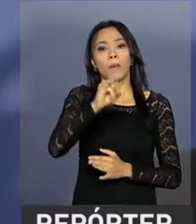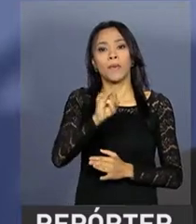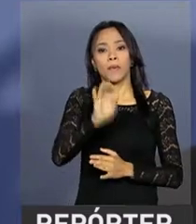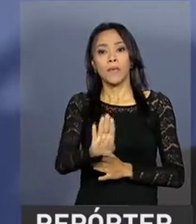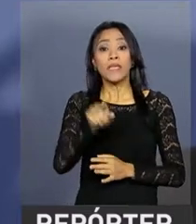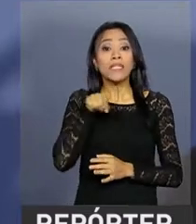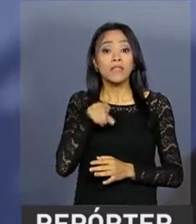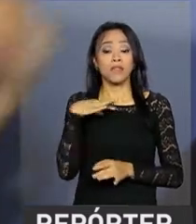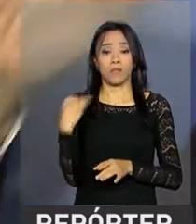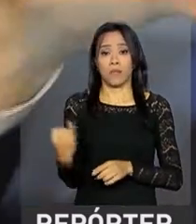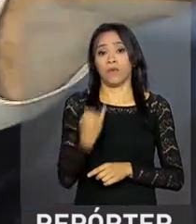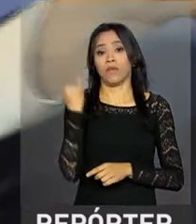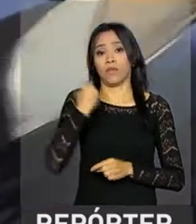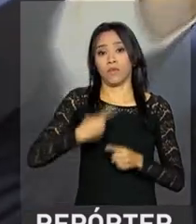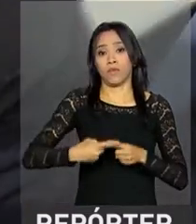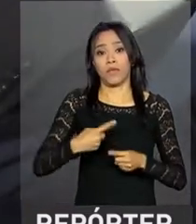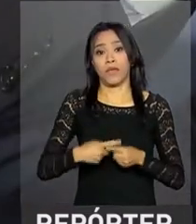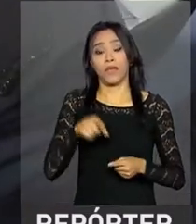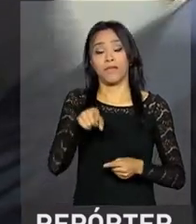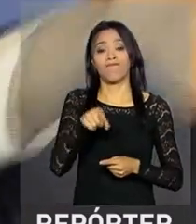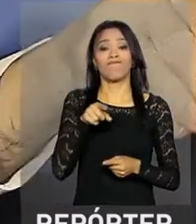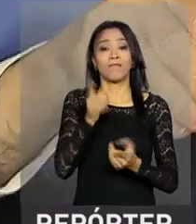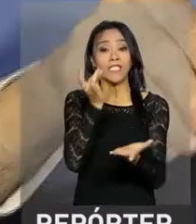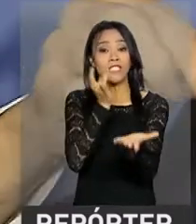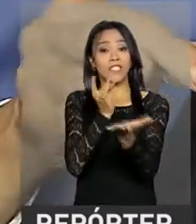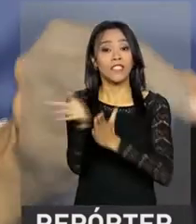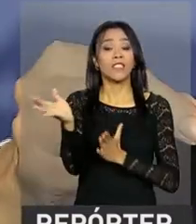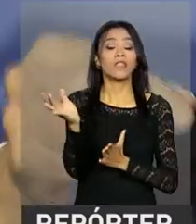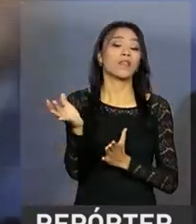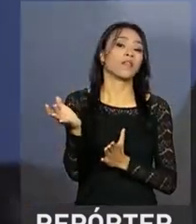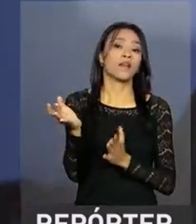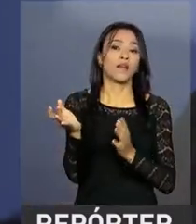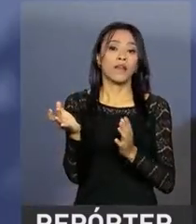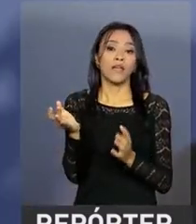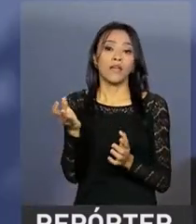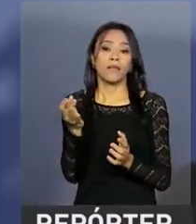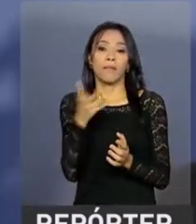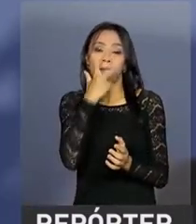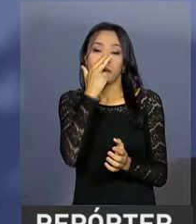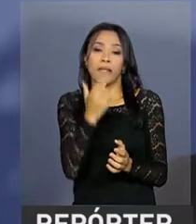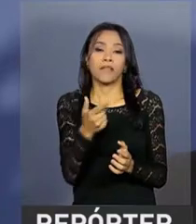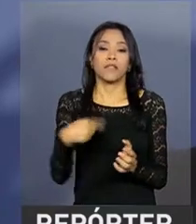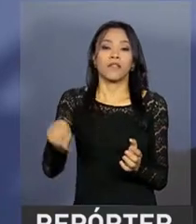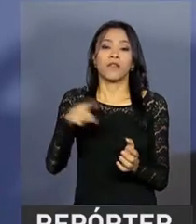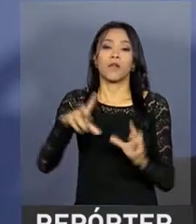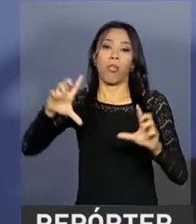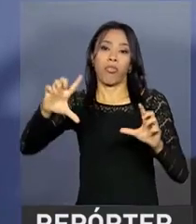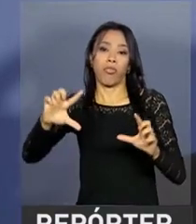importante isso, porque elimina o efeito estatístico de estarmos saindo de uma base